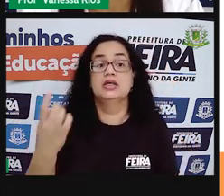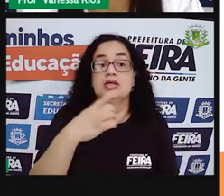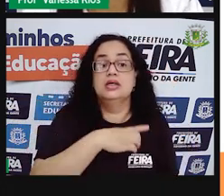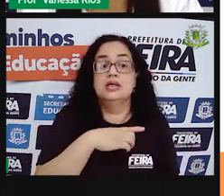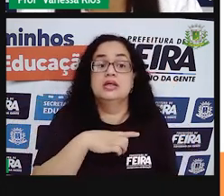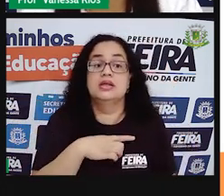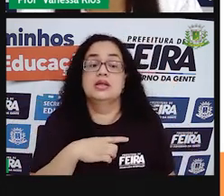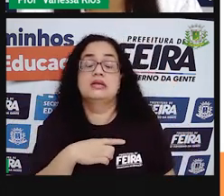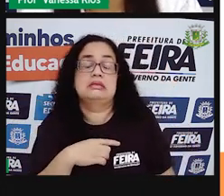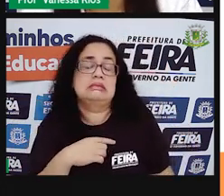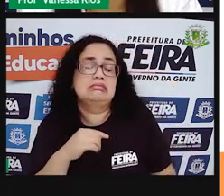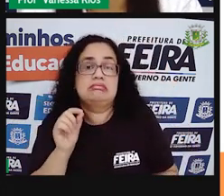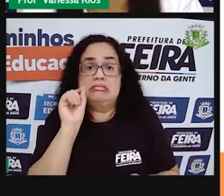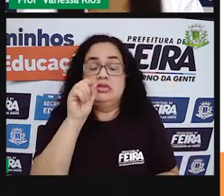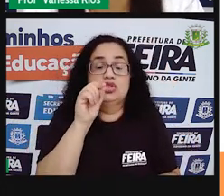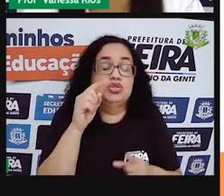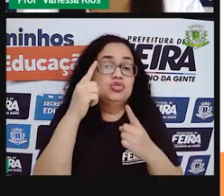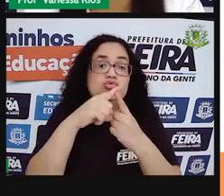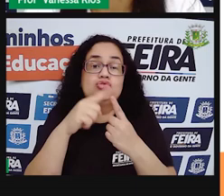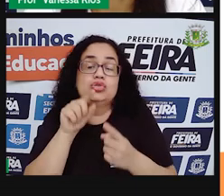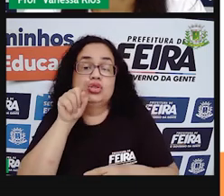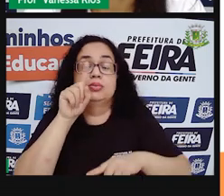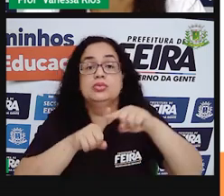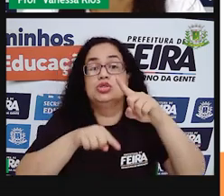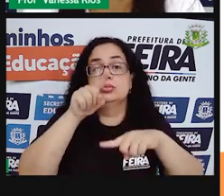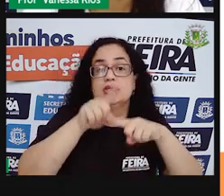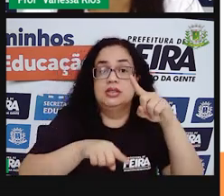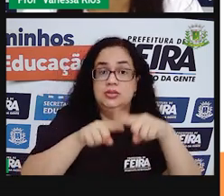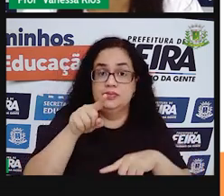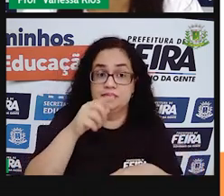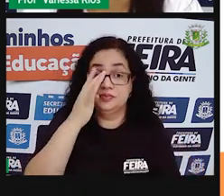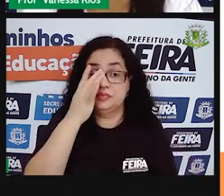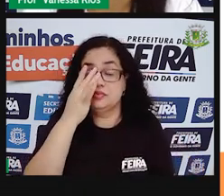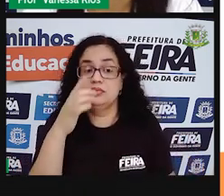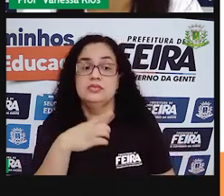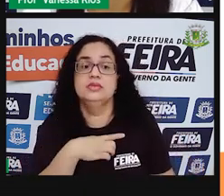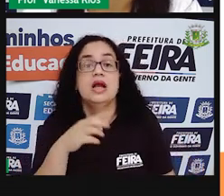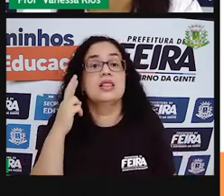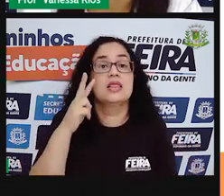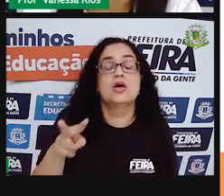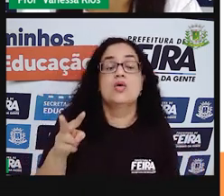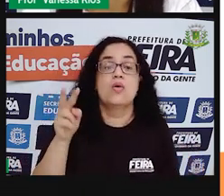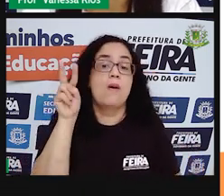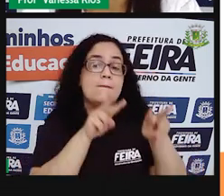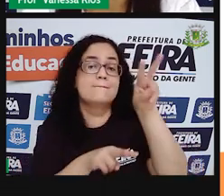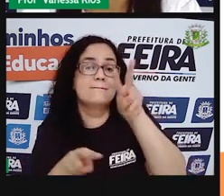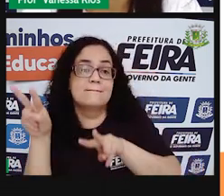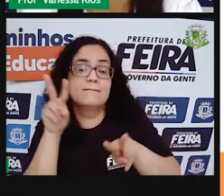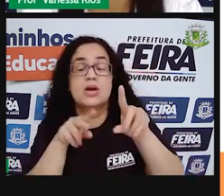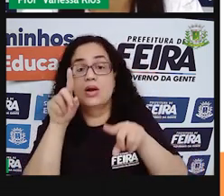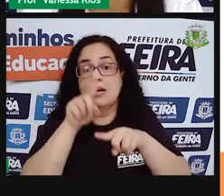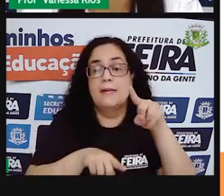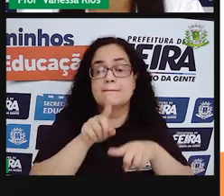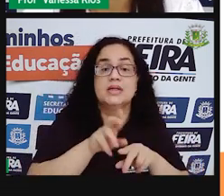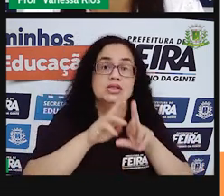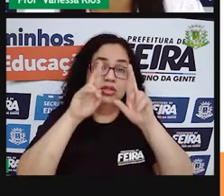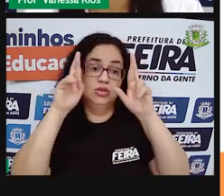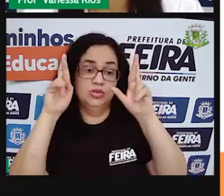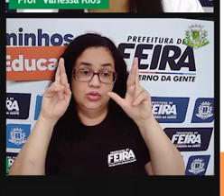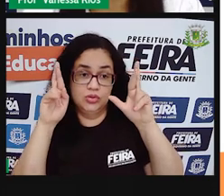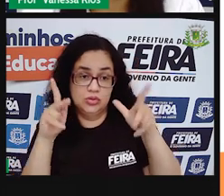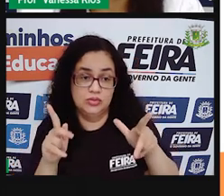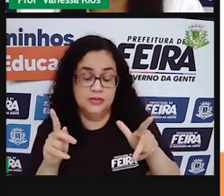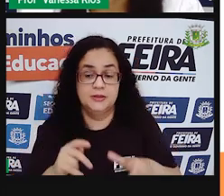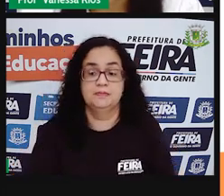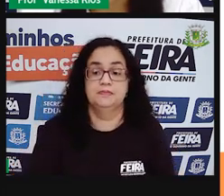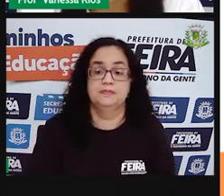de determinado tipo de material. Então, que a gente não observa em um material diferente, só em um determinado